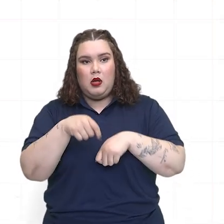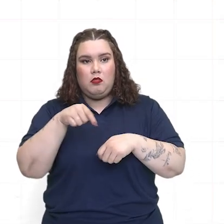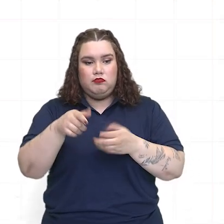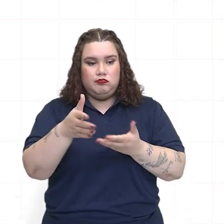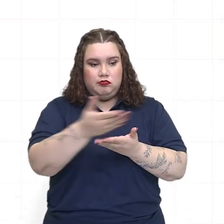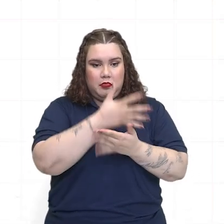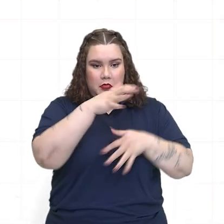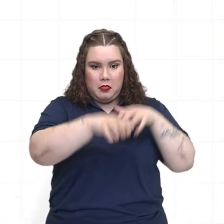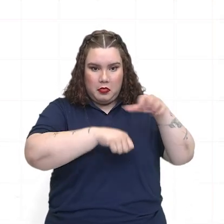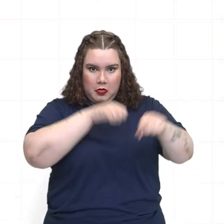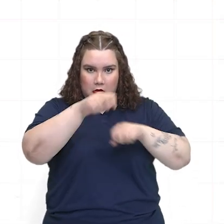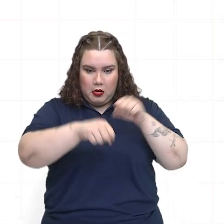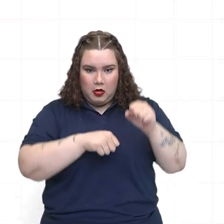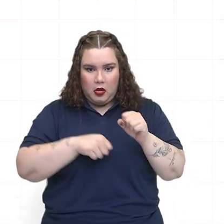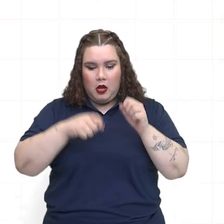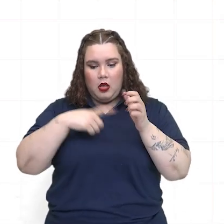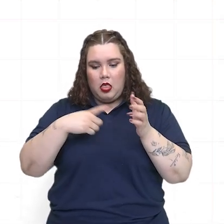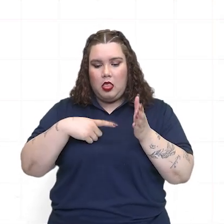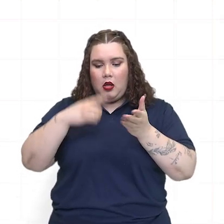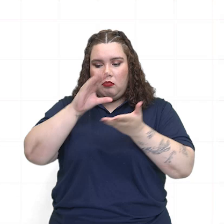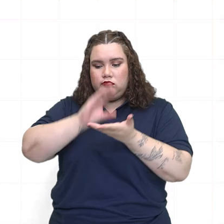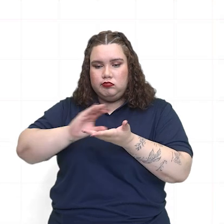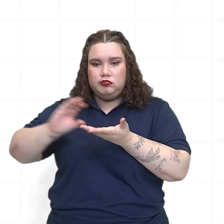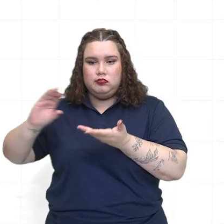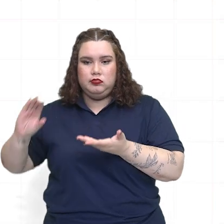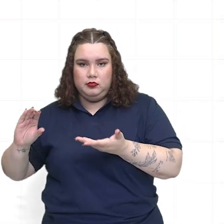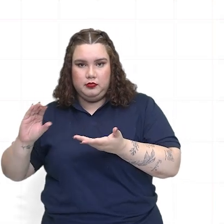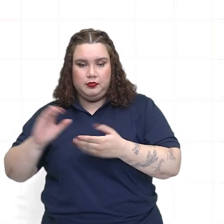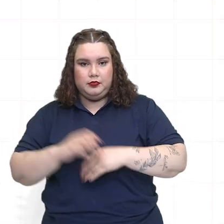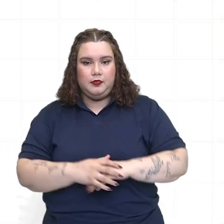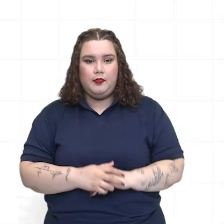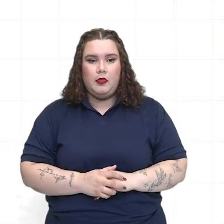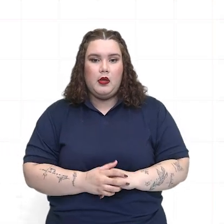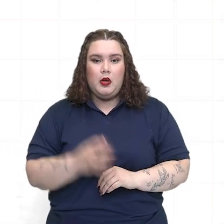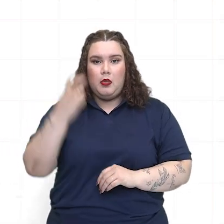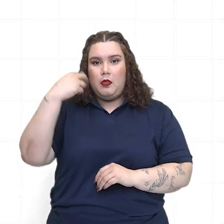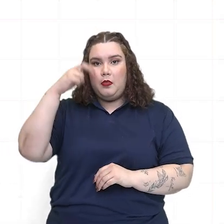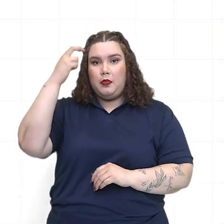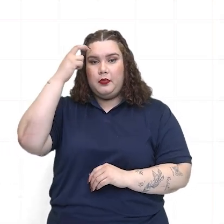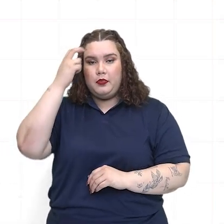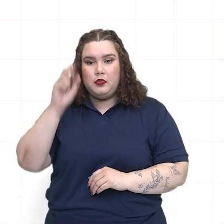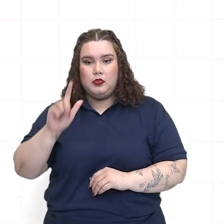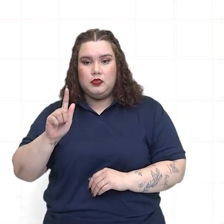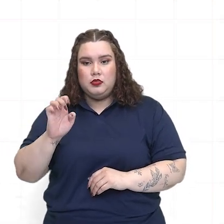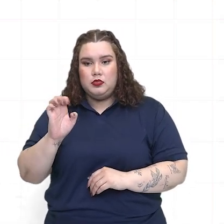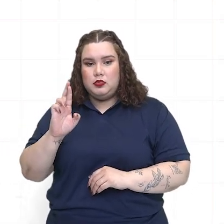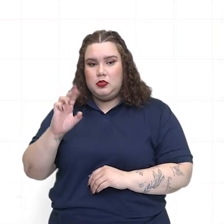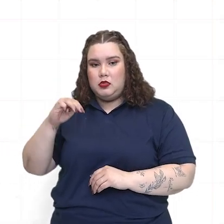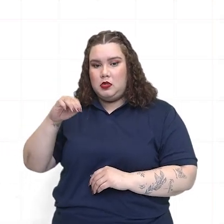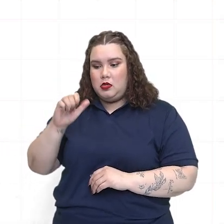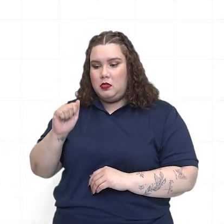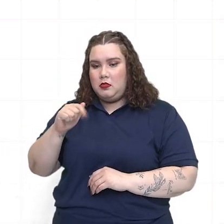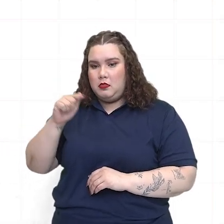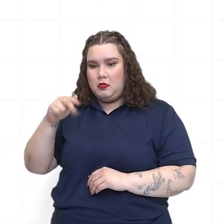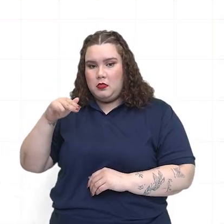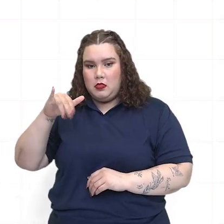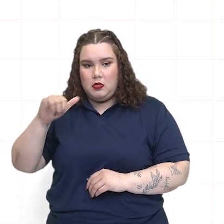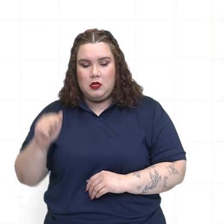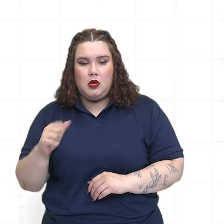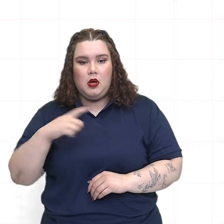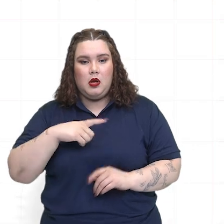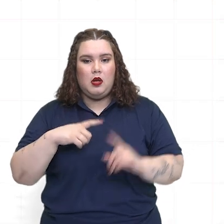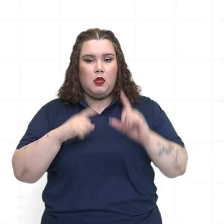da colheita em troca. Da cultura germânica, recebeu o comitatus, um grupo